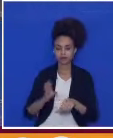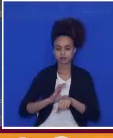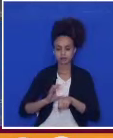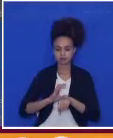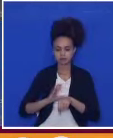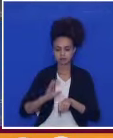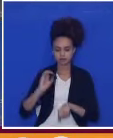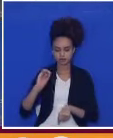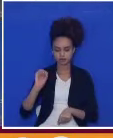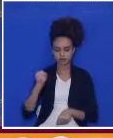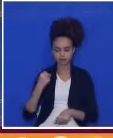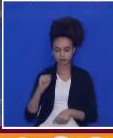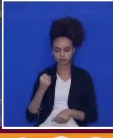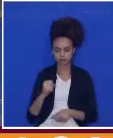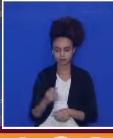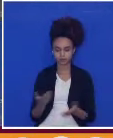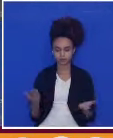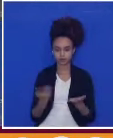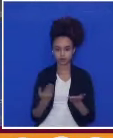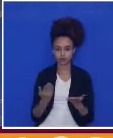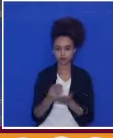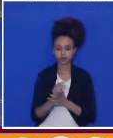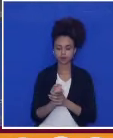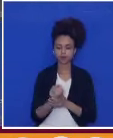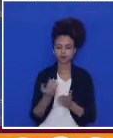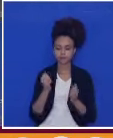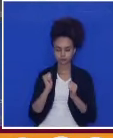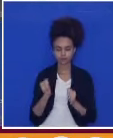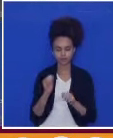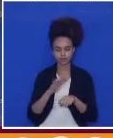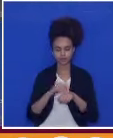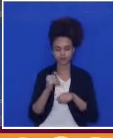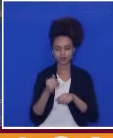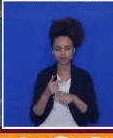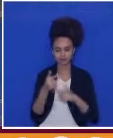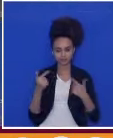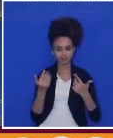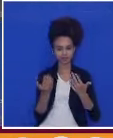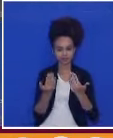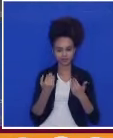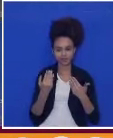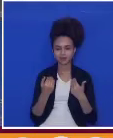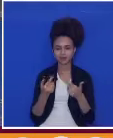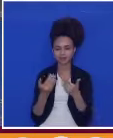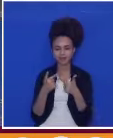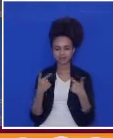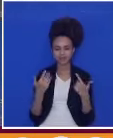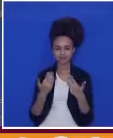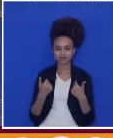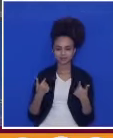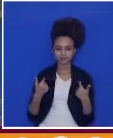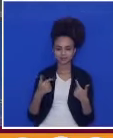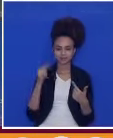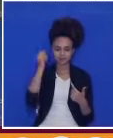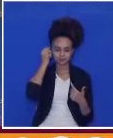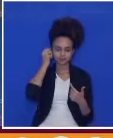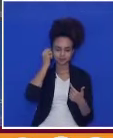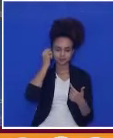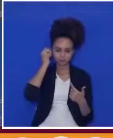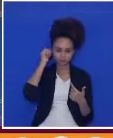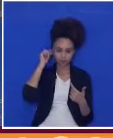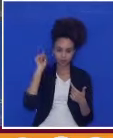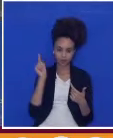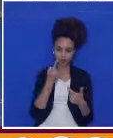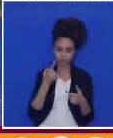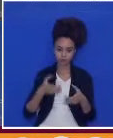Cinza, 08. Agora, hein? Pode chamar que a sorte vem, sua sorte pode vir com este número. Vem sorte, vem sorte. O vigésimo e